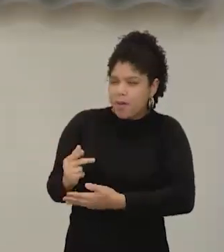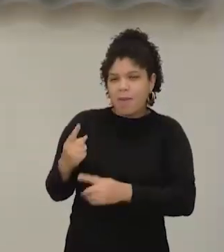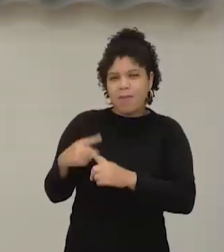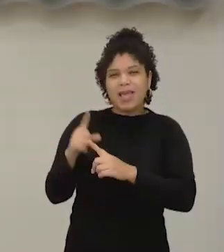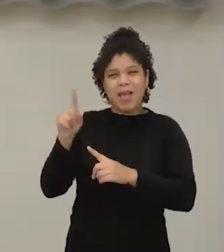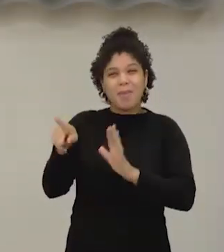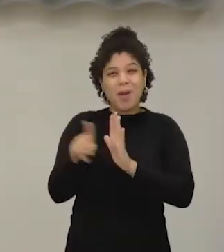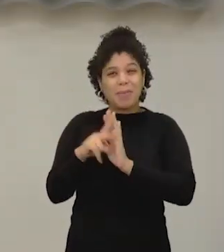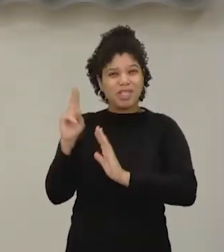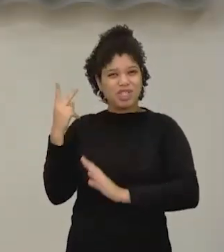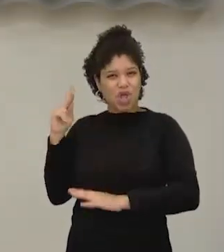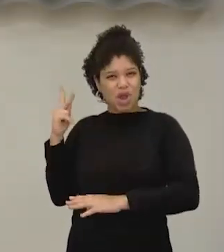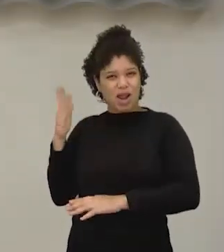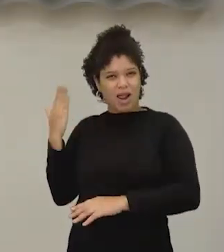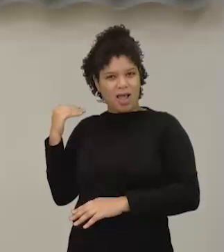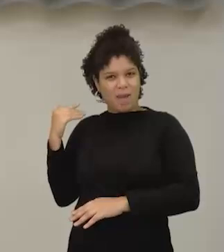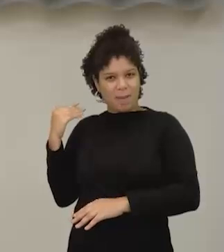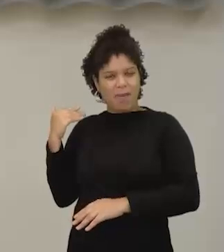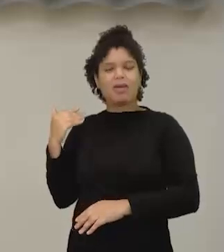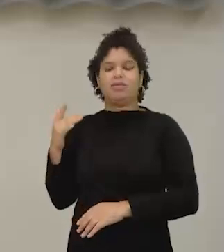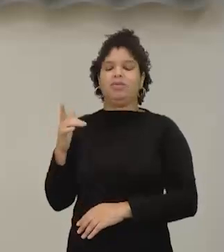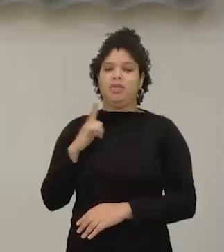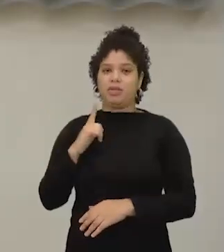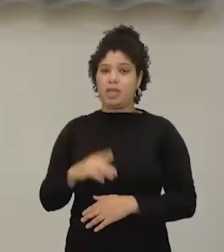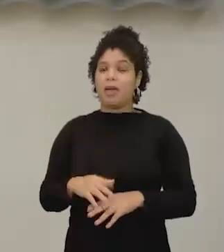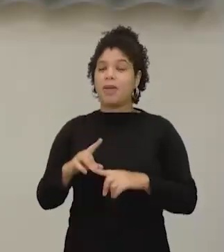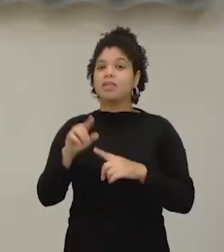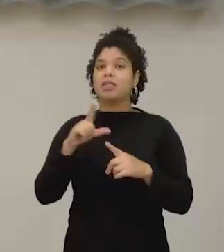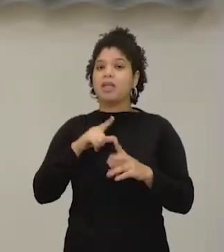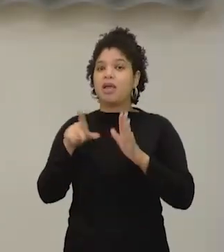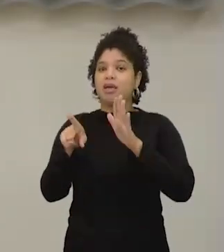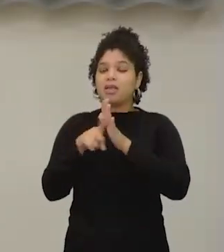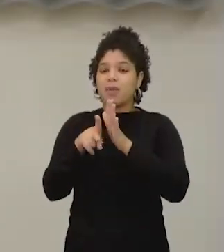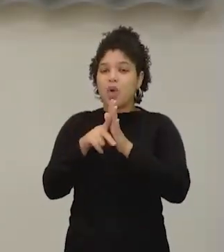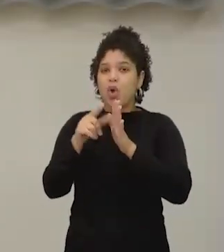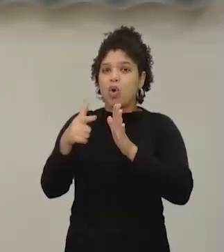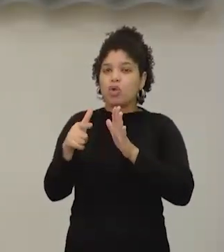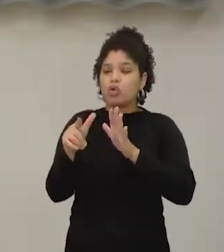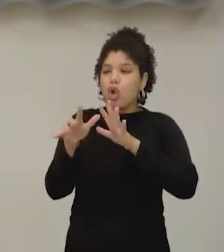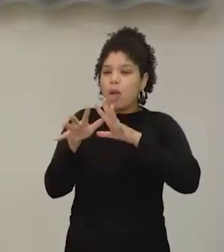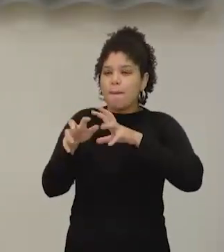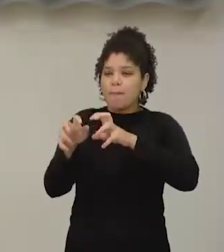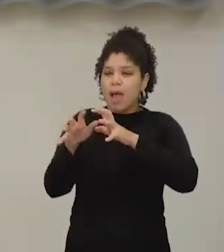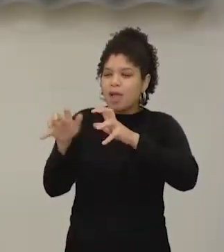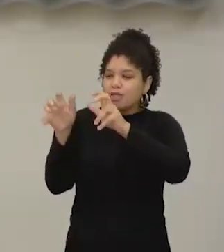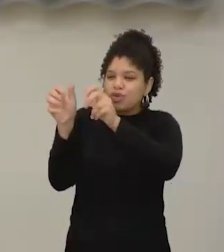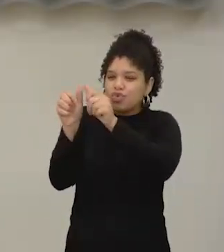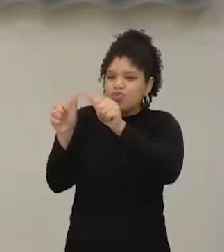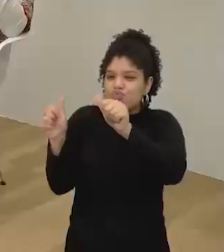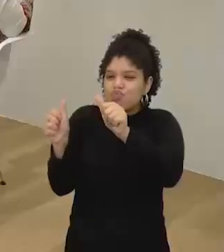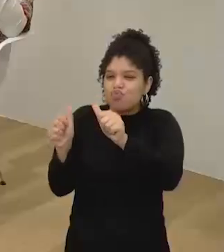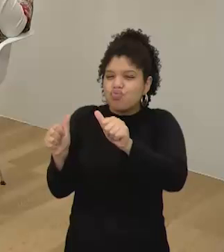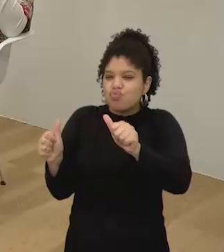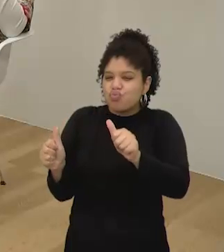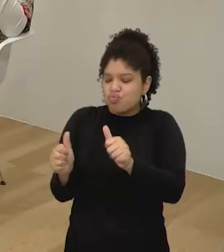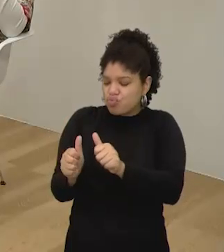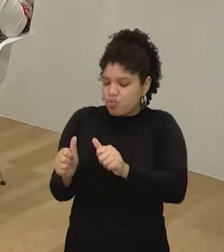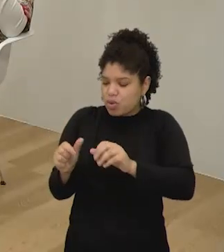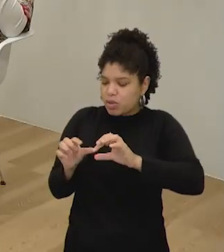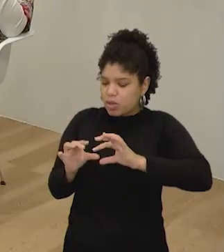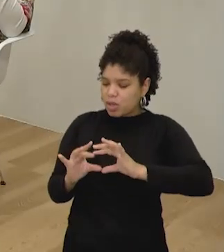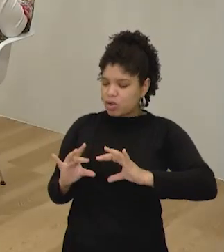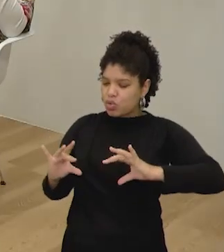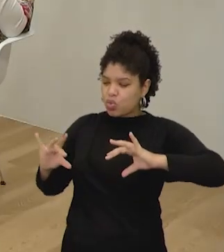é escultura. Boa. Mas também tem cerâmica. Boa também. Aí a gente vê, por exemplo, aqueles vasos gregos que tem toda